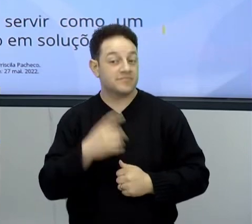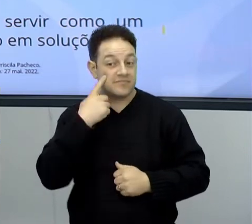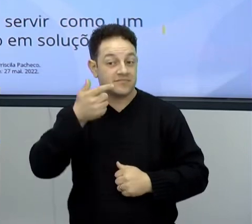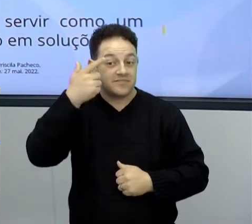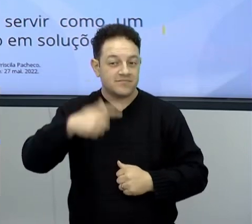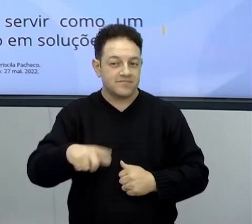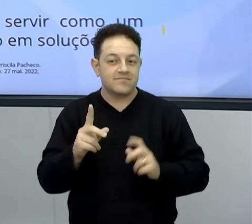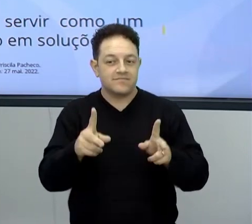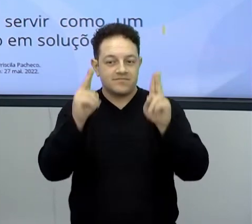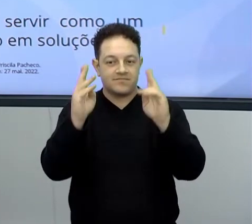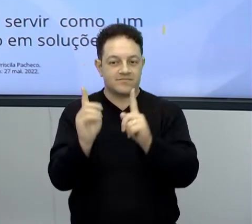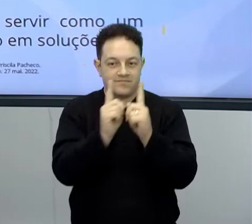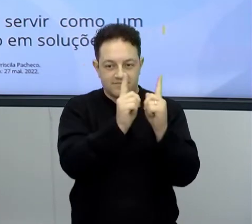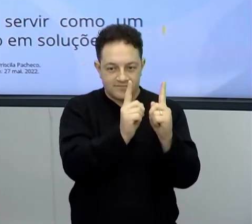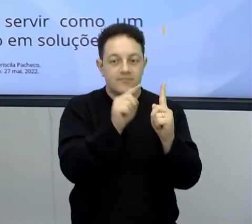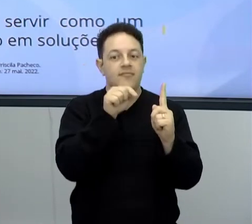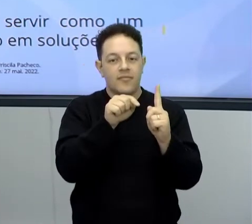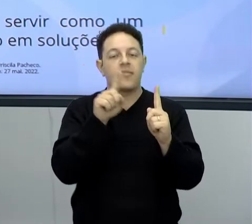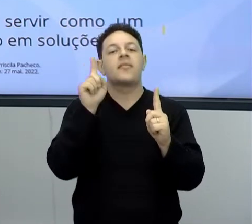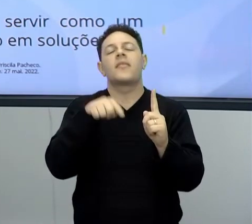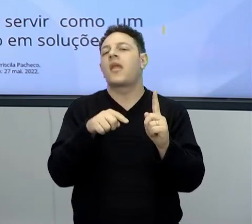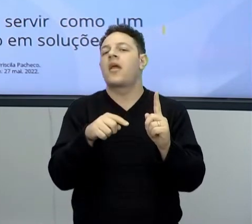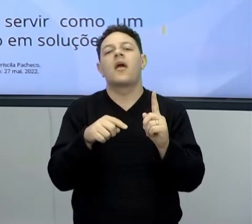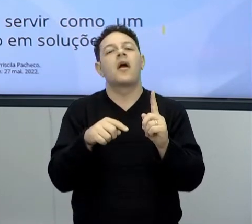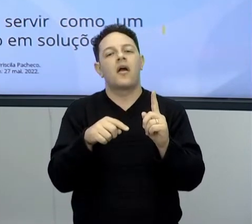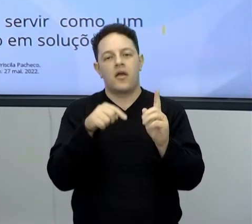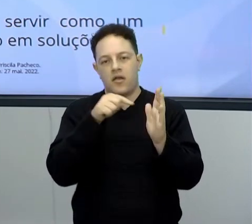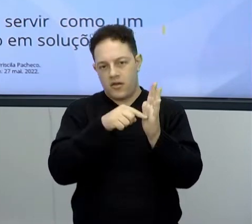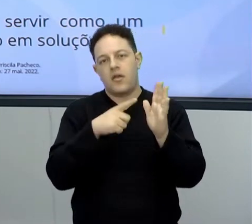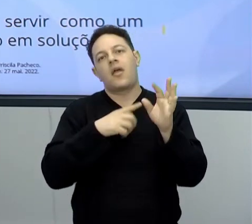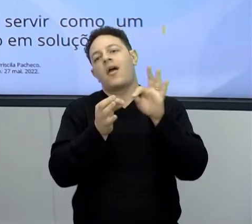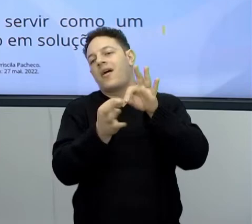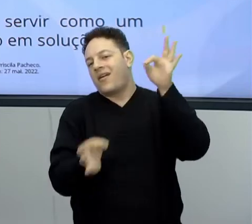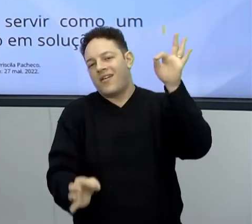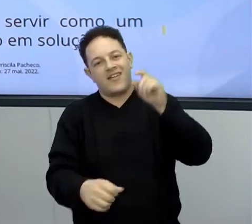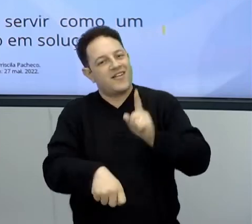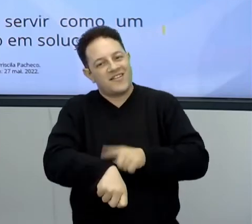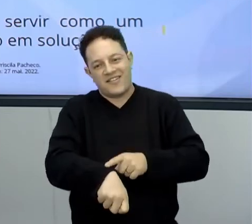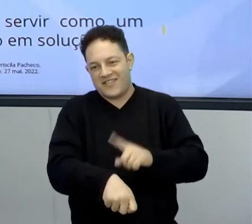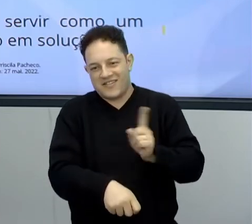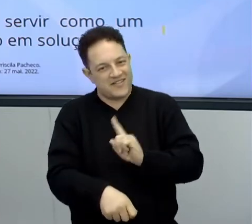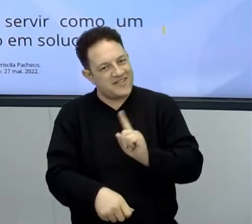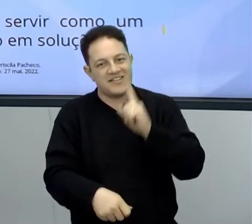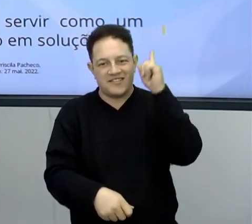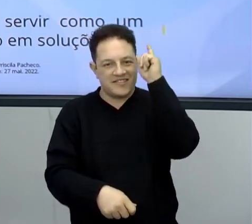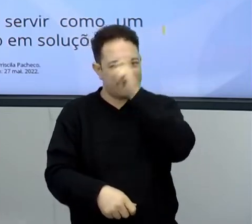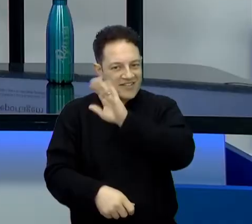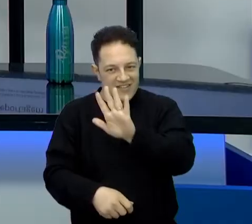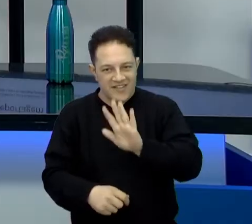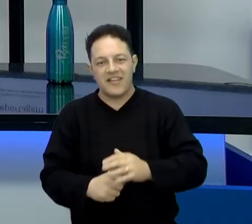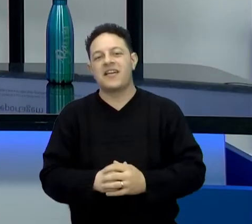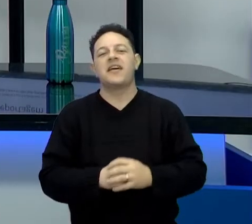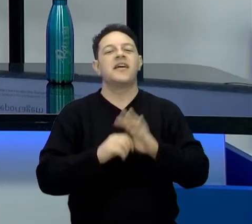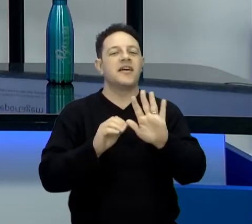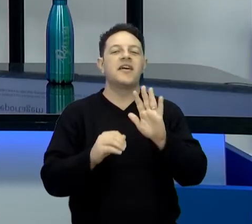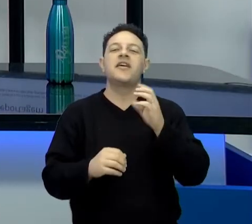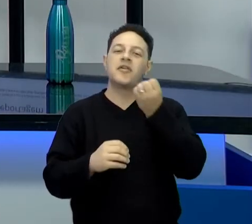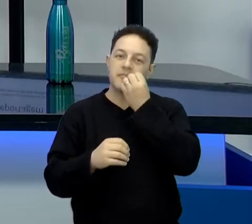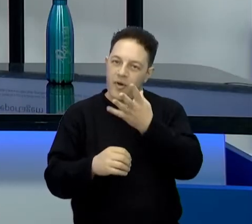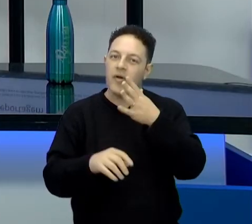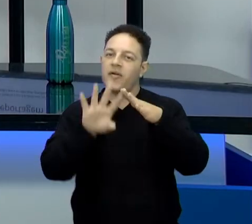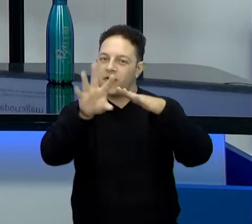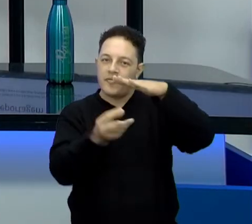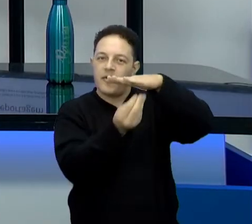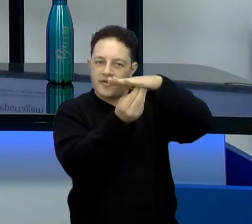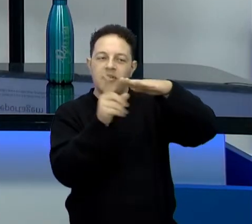mais um trechinho aqui. Esse texto ele é bem amplo, a gente não vai terminar, como eu falei, a gente nunca termina o material. Mas é bom que deixa o material no repositório para o pessoal ler